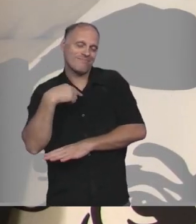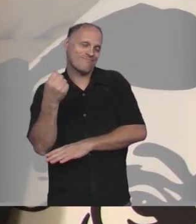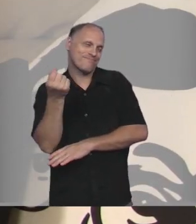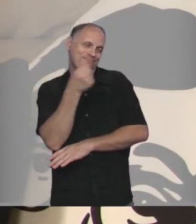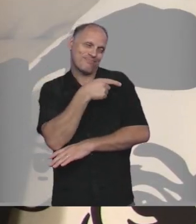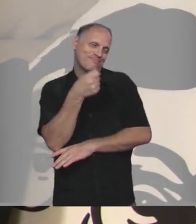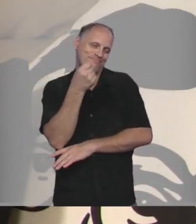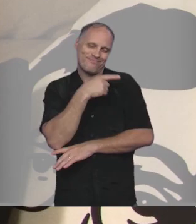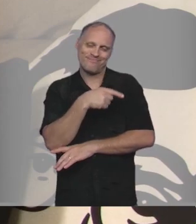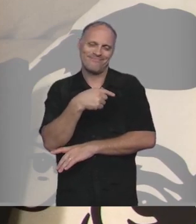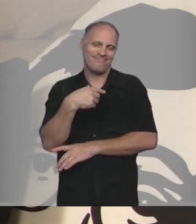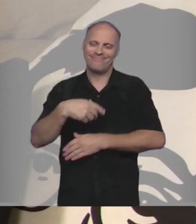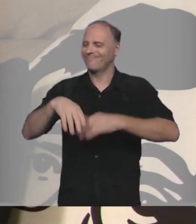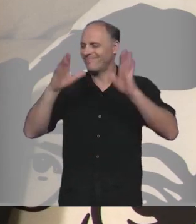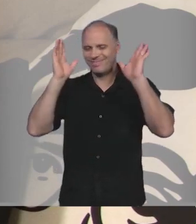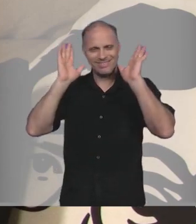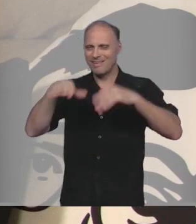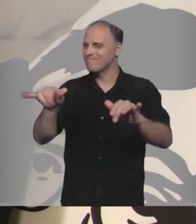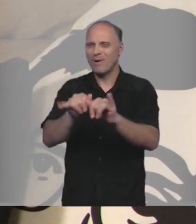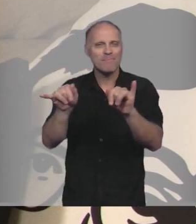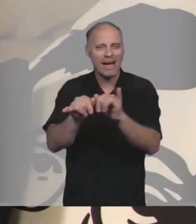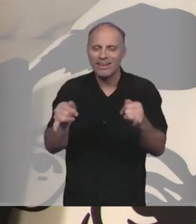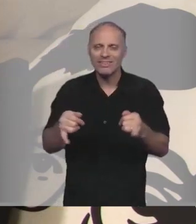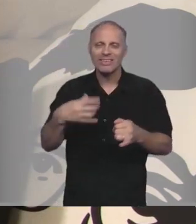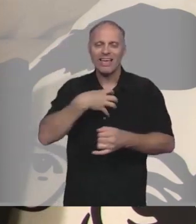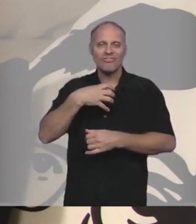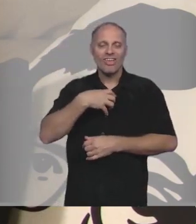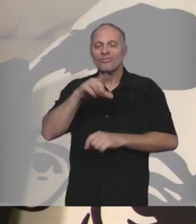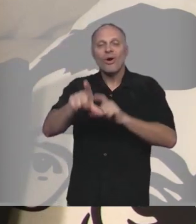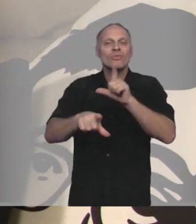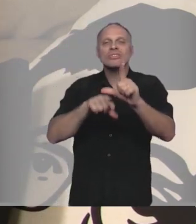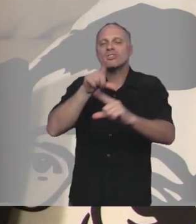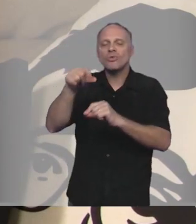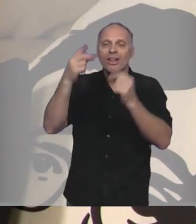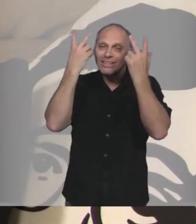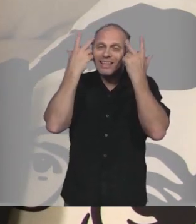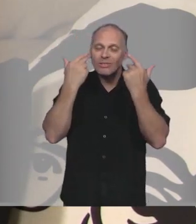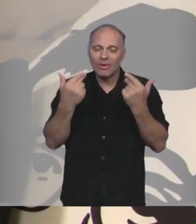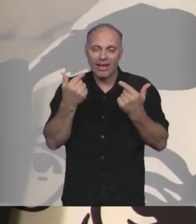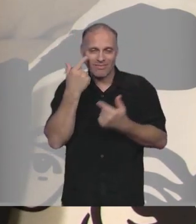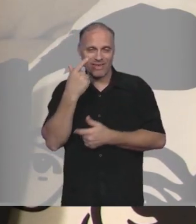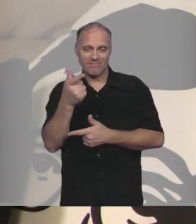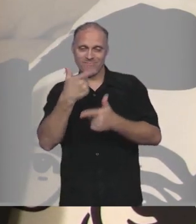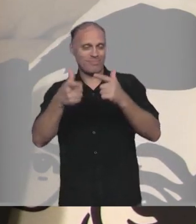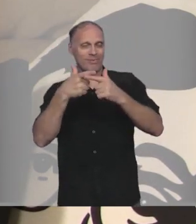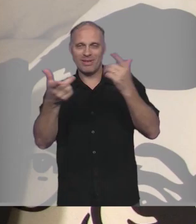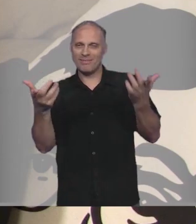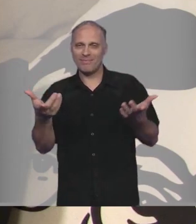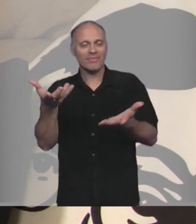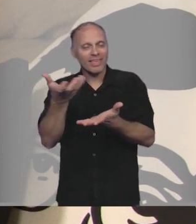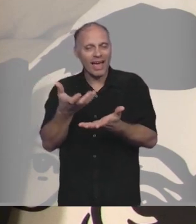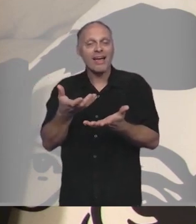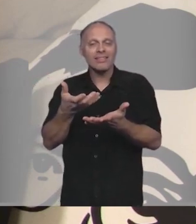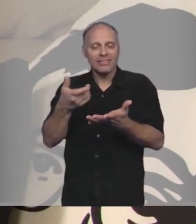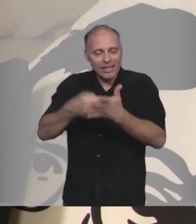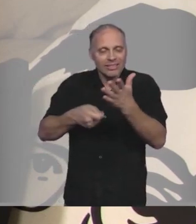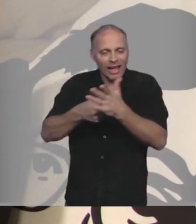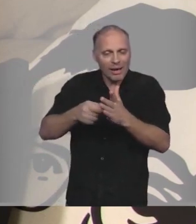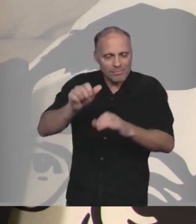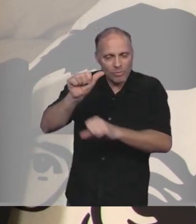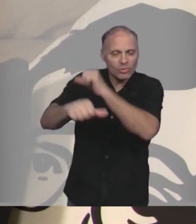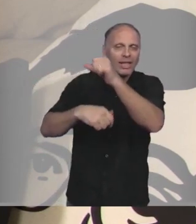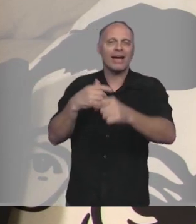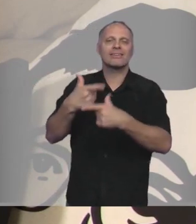escolhas naturais, ele vê como problema, daí ele quer tratar o problema, né? Então isso é uma caricatura de